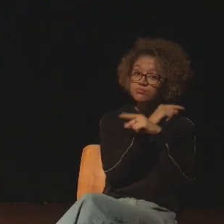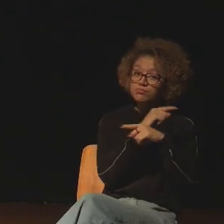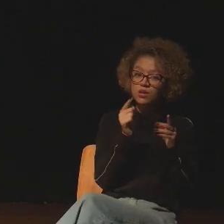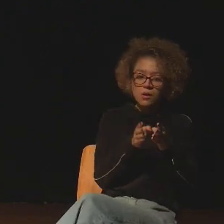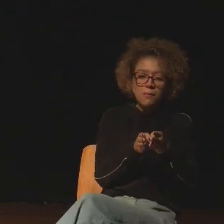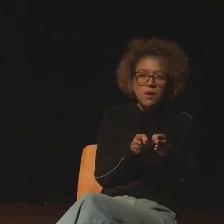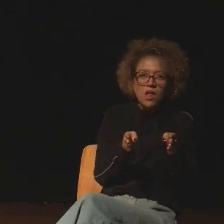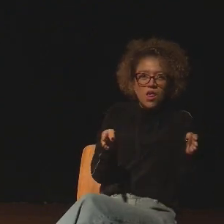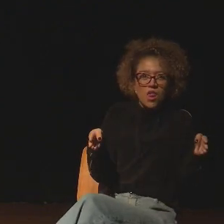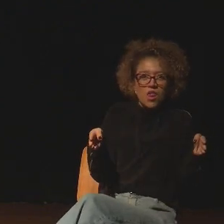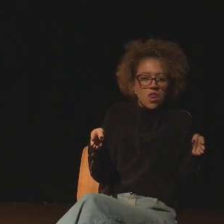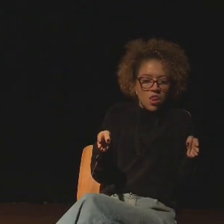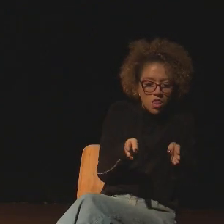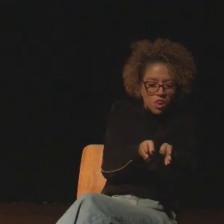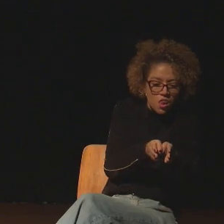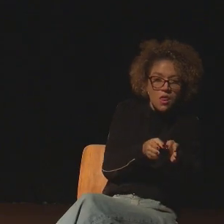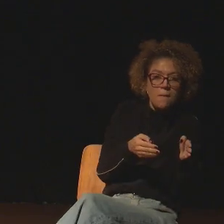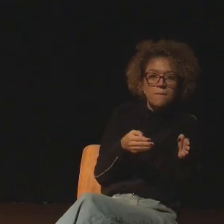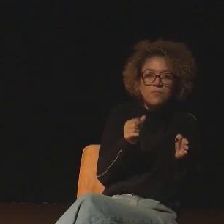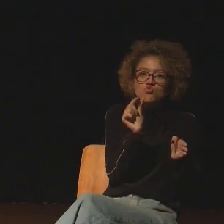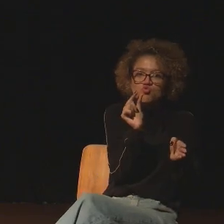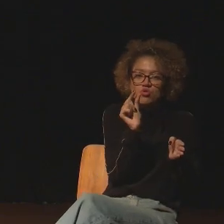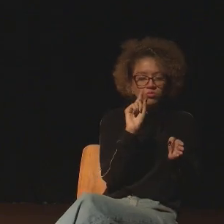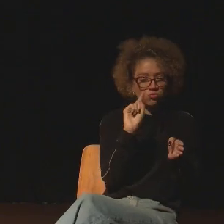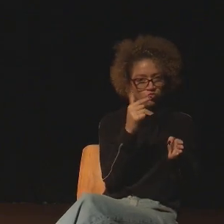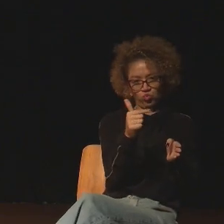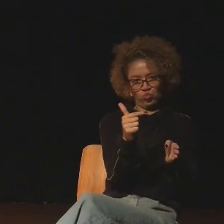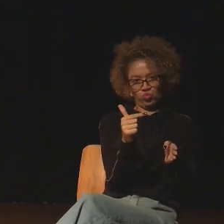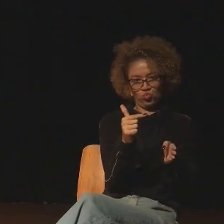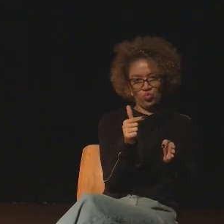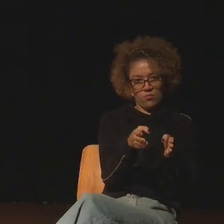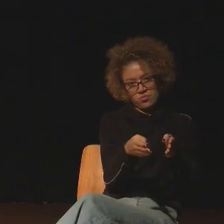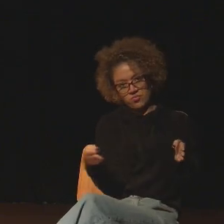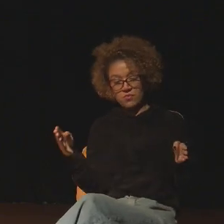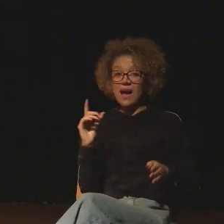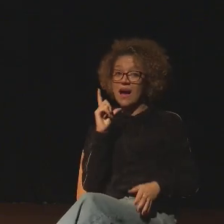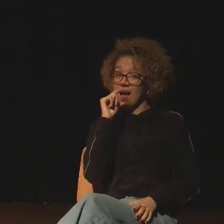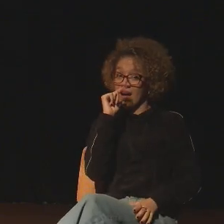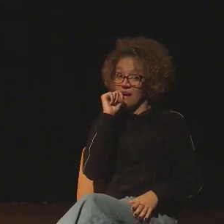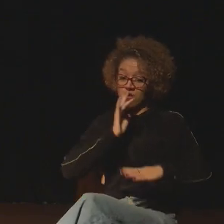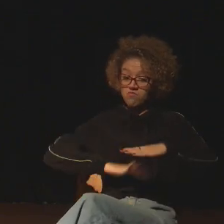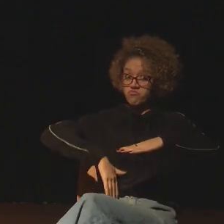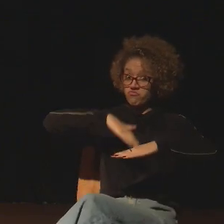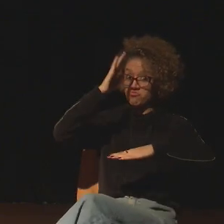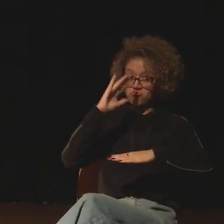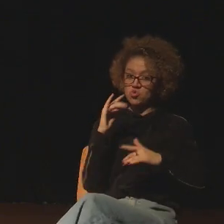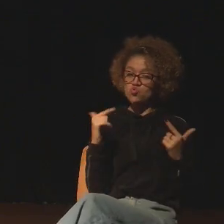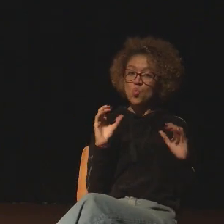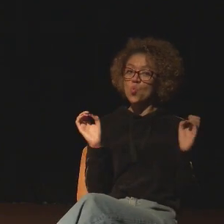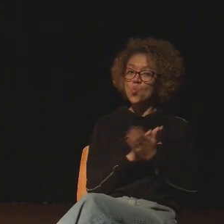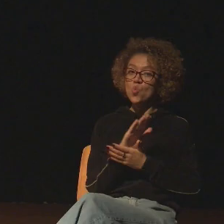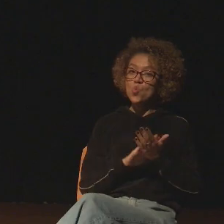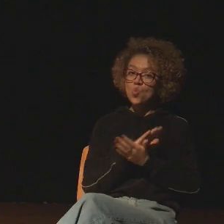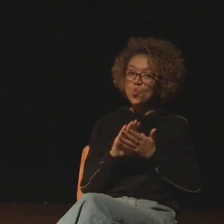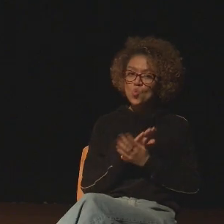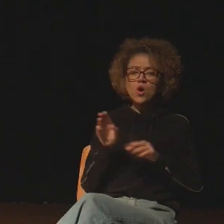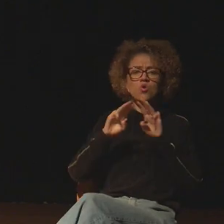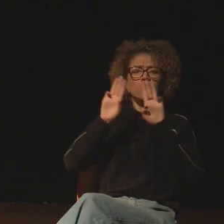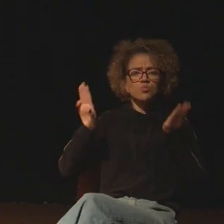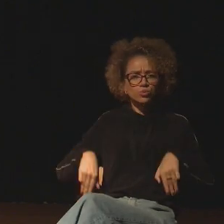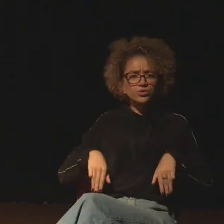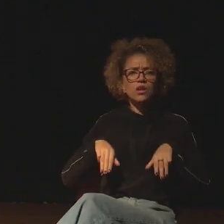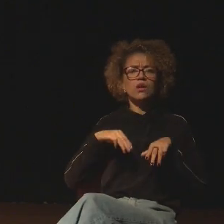mínima, problemas de drenagem no entorno, com ocorrência de alagamento, polo turístico-cultural, com diversos museus,